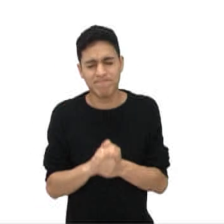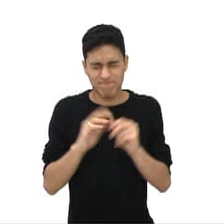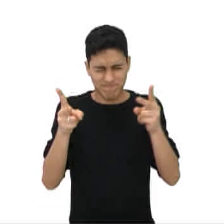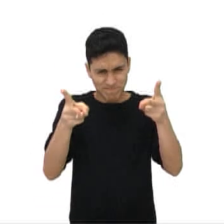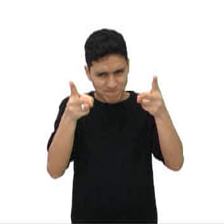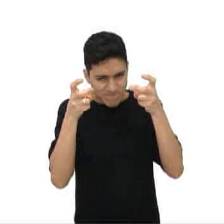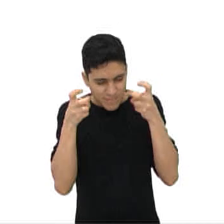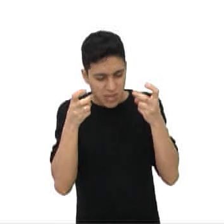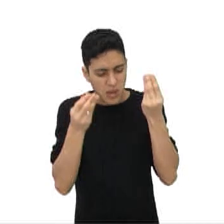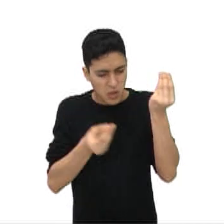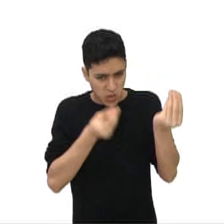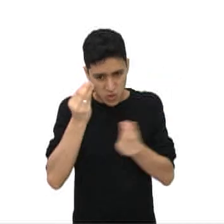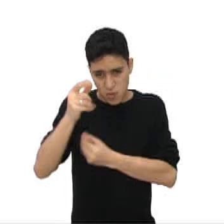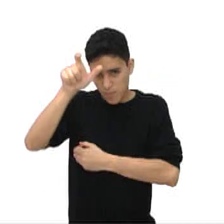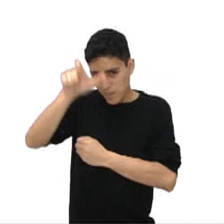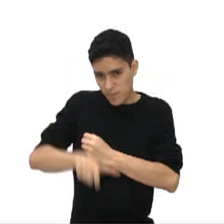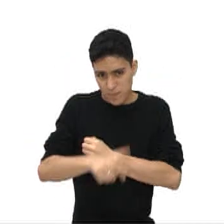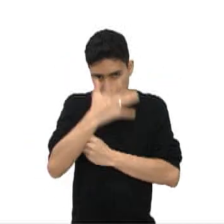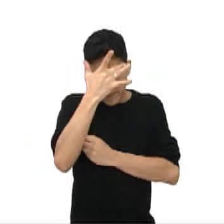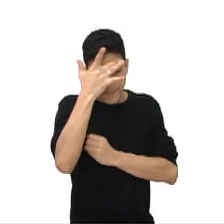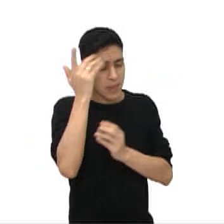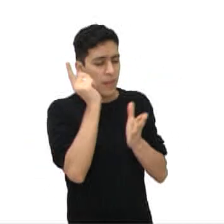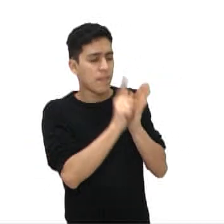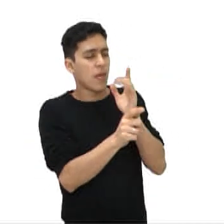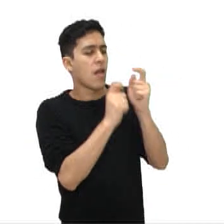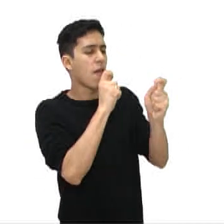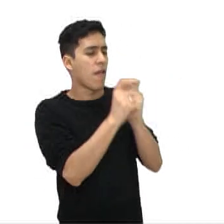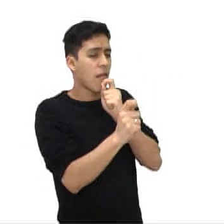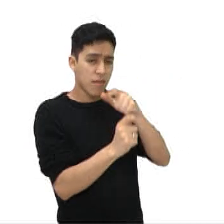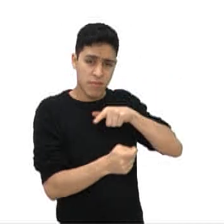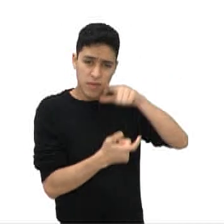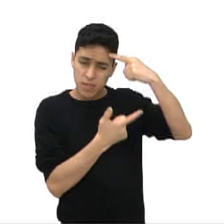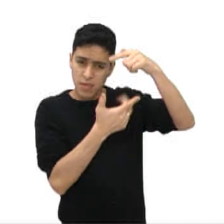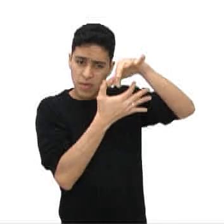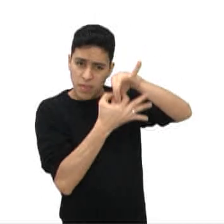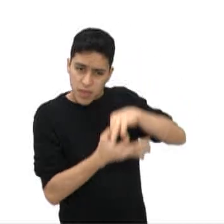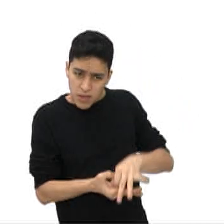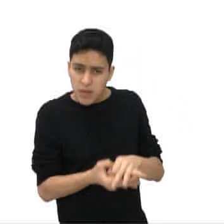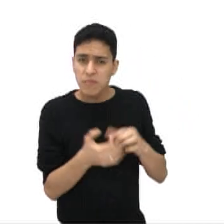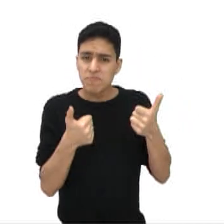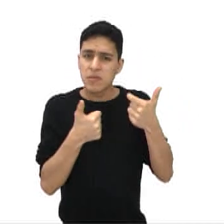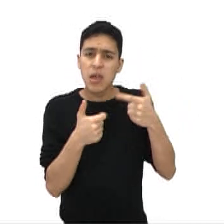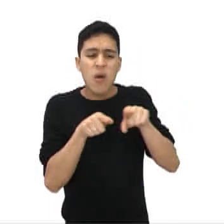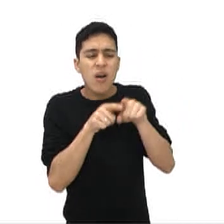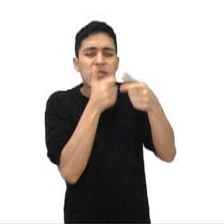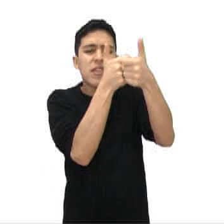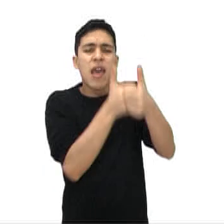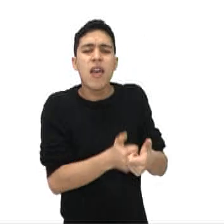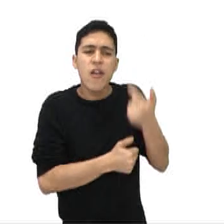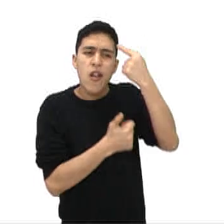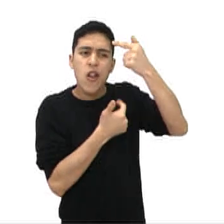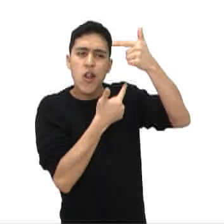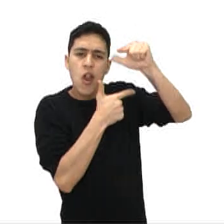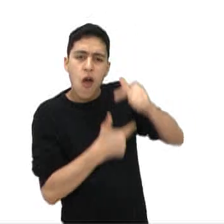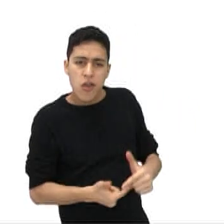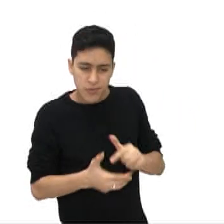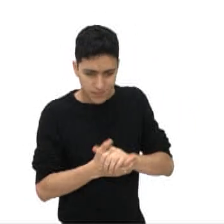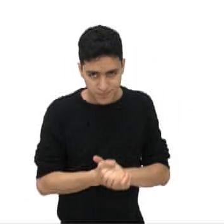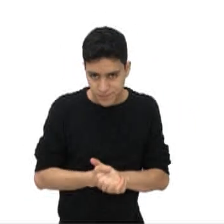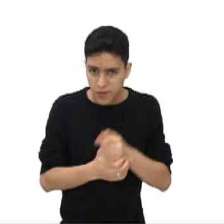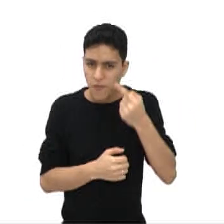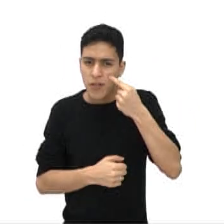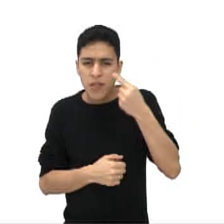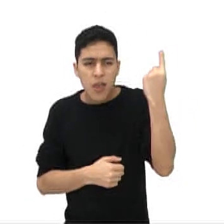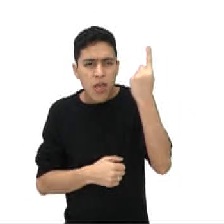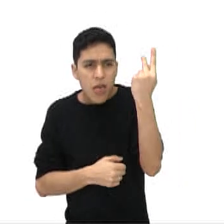as perguntas do entrevistador seguem uma ordem coerente e lógica. Numere algumas das perguntas que